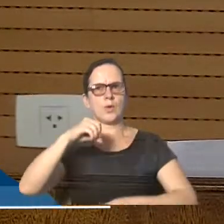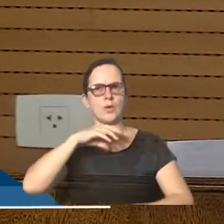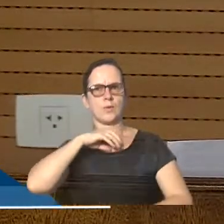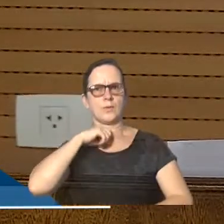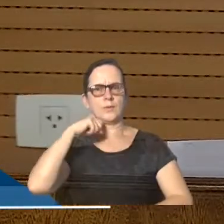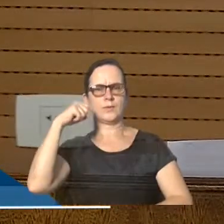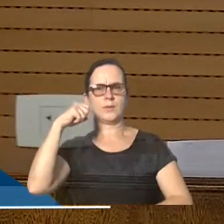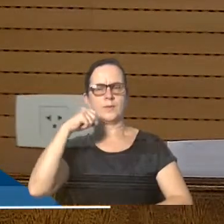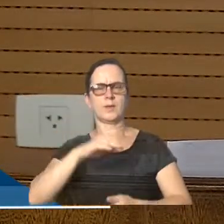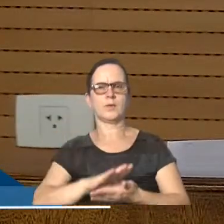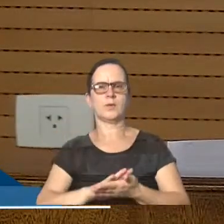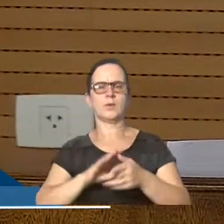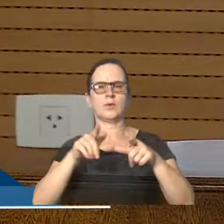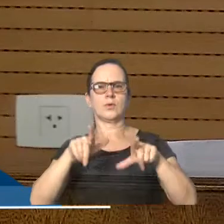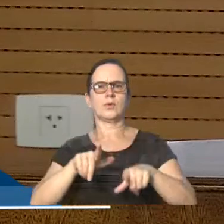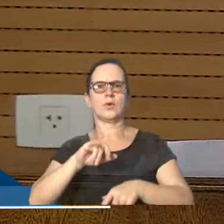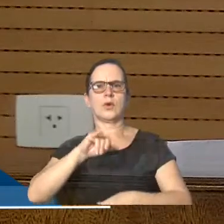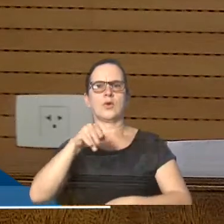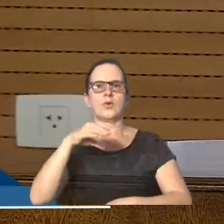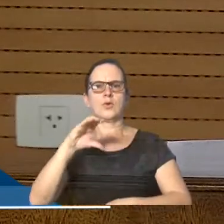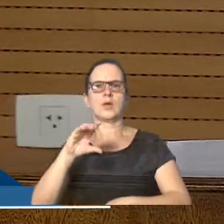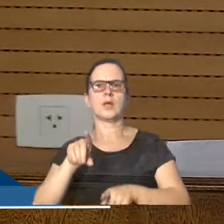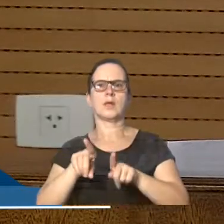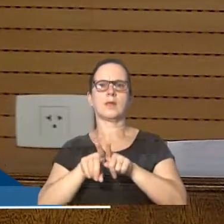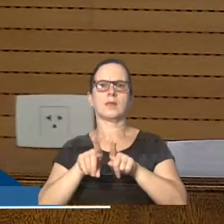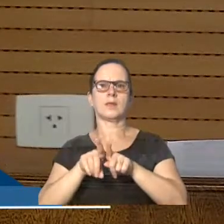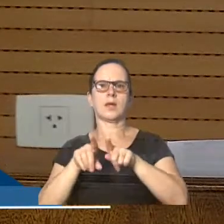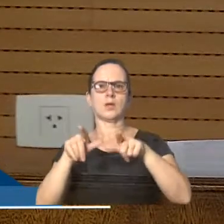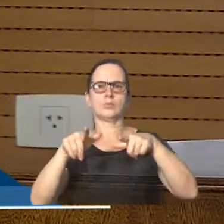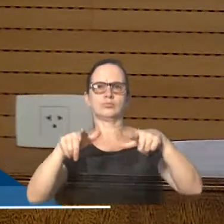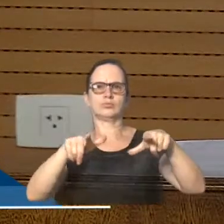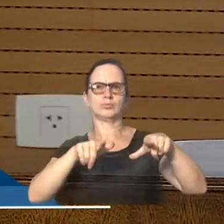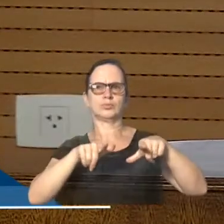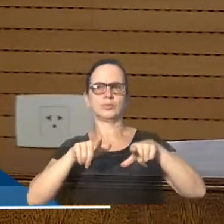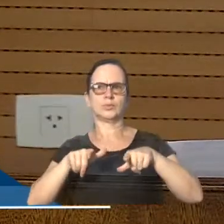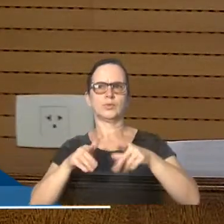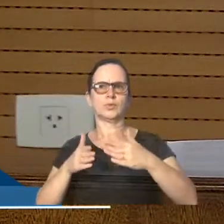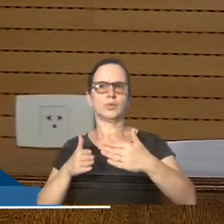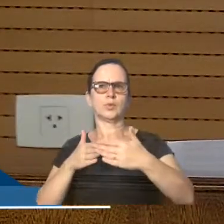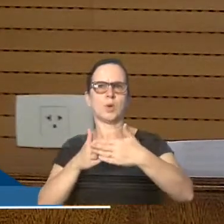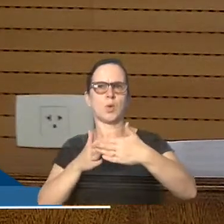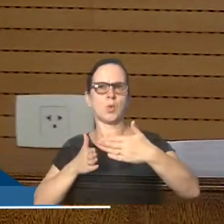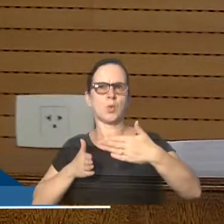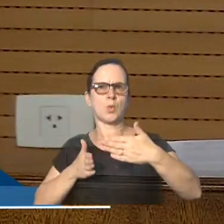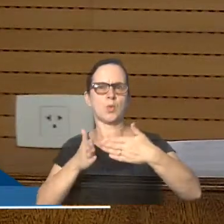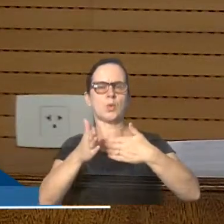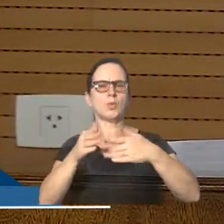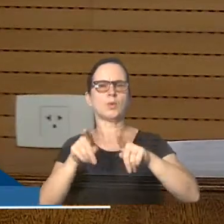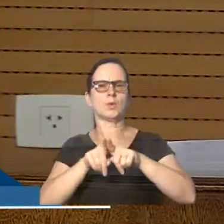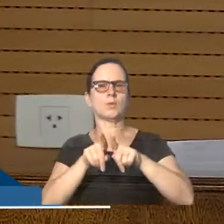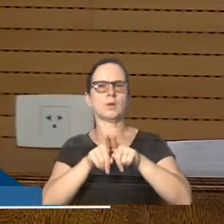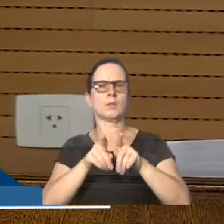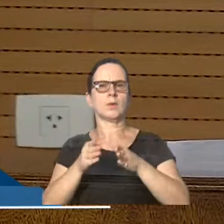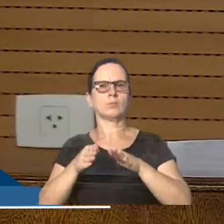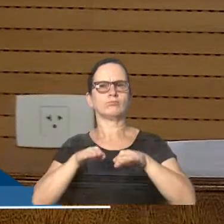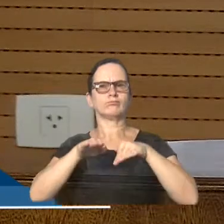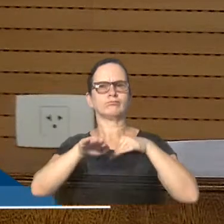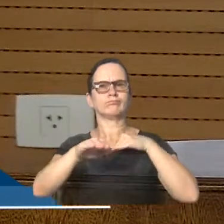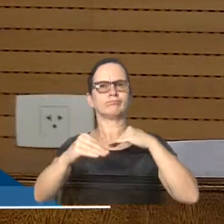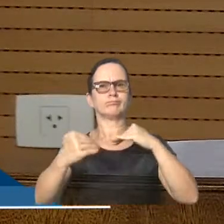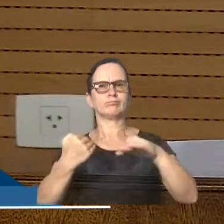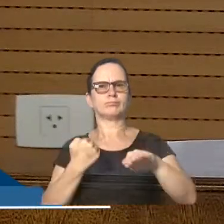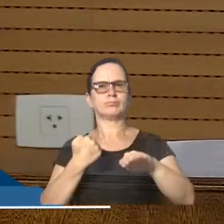Abril, no Jardim Casqueiro, que contém partes do trecho em mão única e parte do trecho em mão dupla.